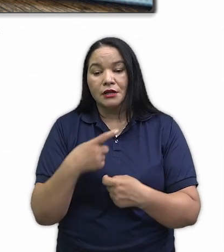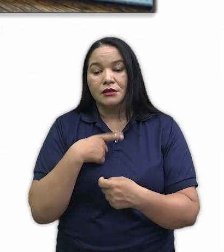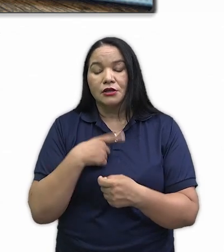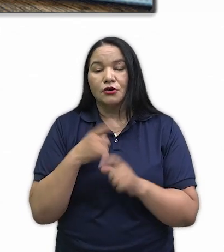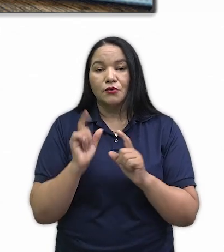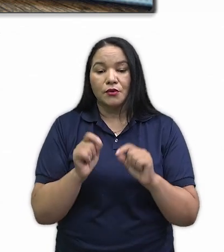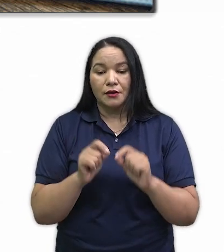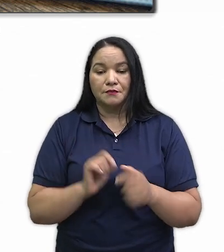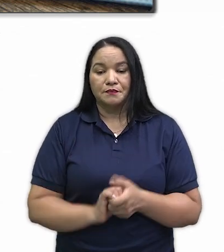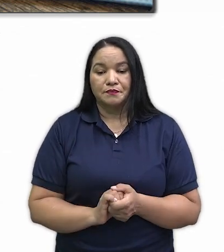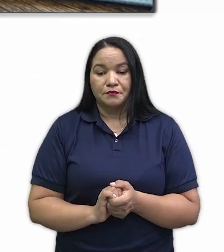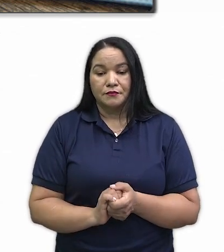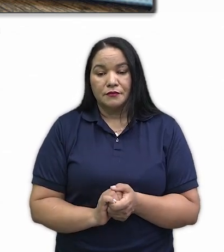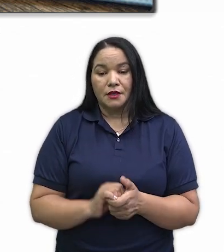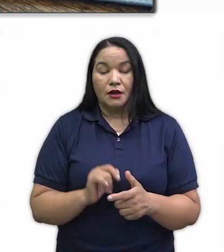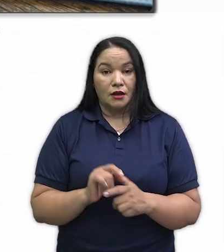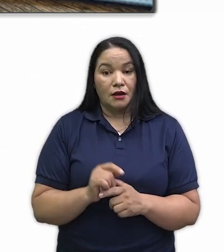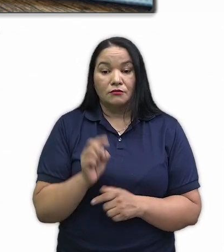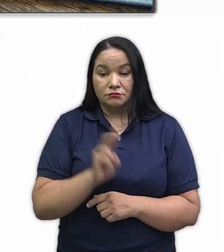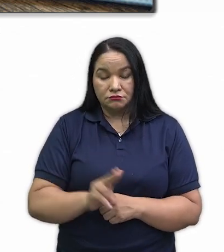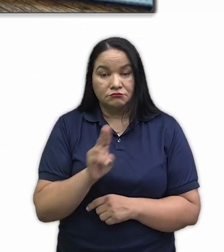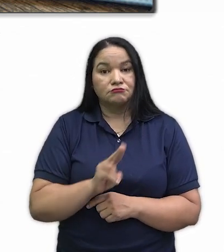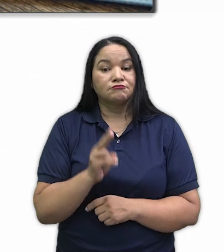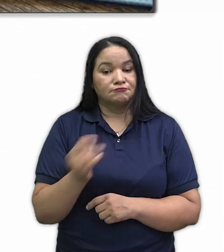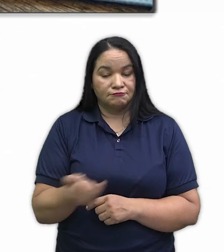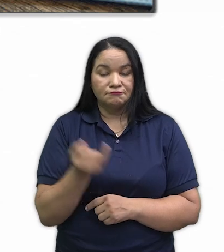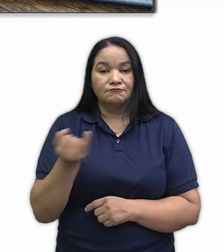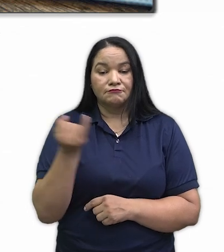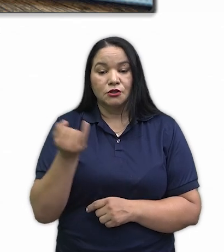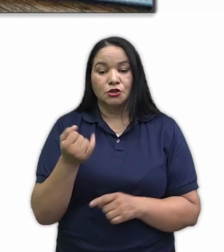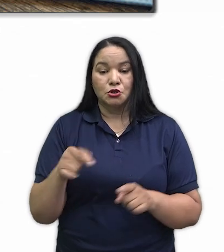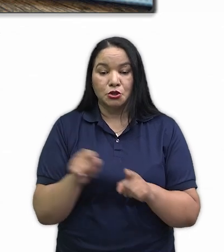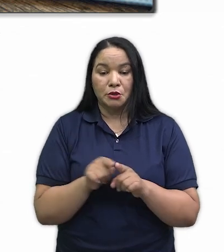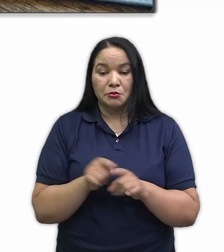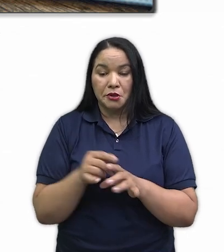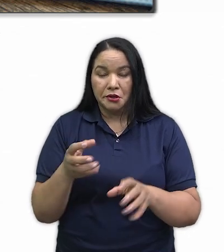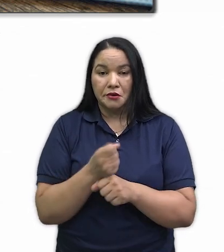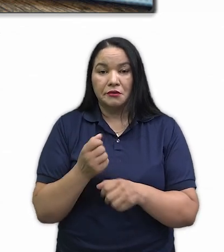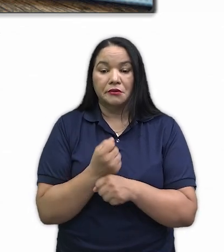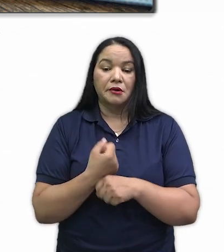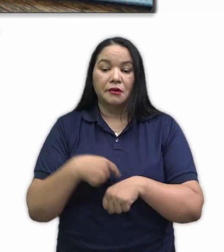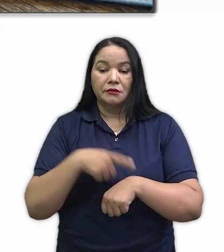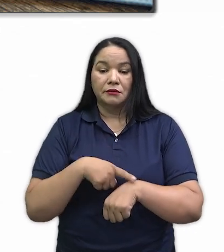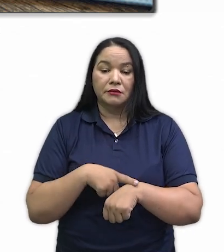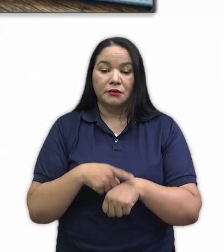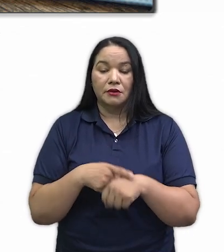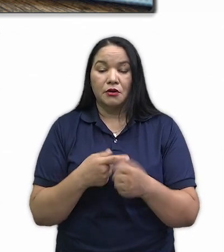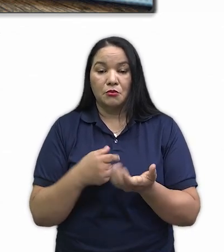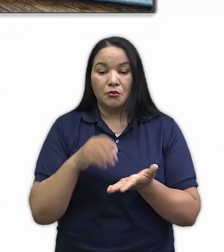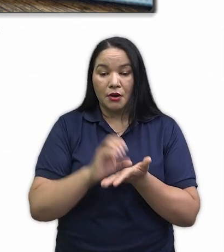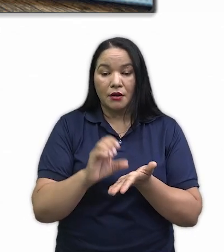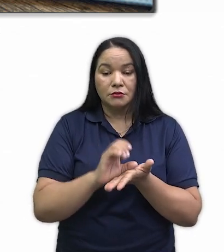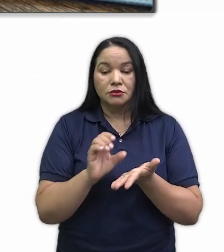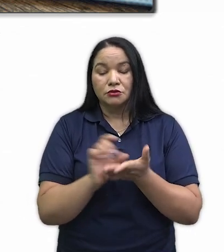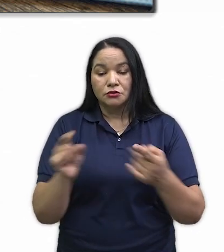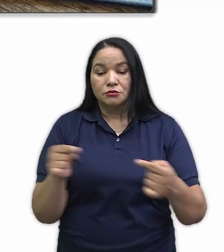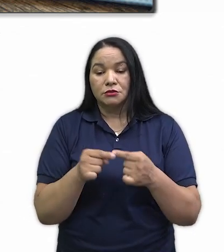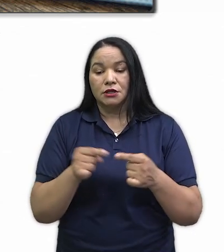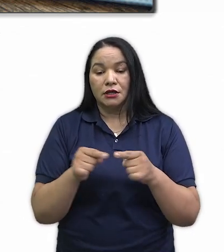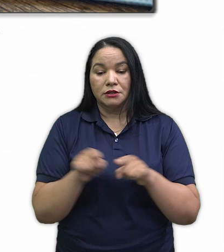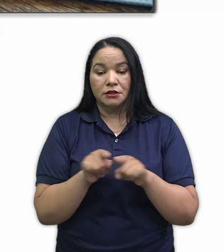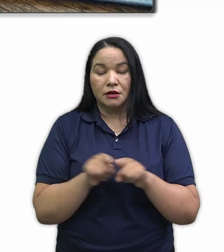financeira, o logaritmo tem grande utilidade no que se refere ao cálculo do tempo que um capital deve ser